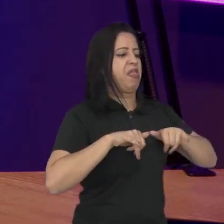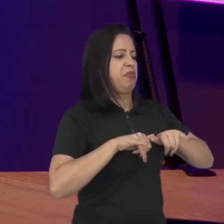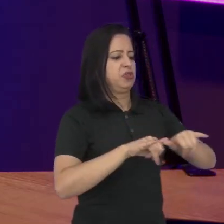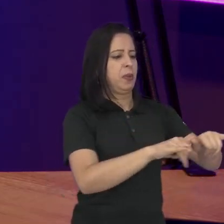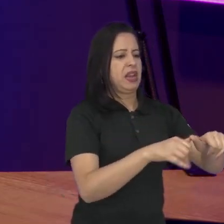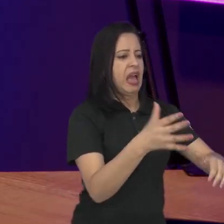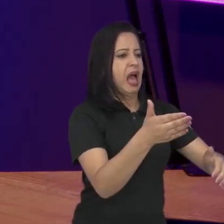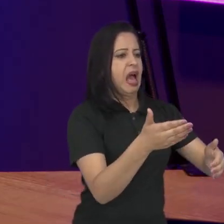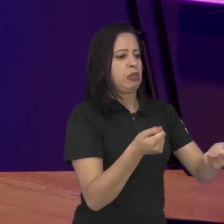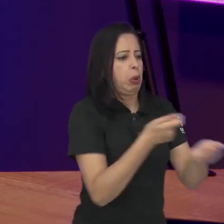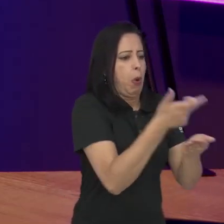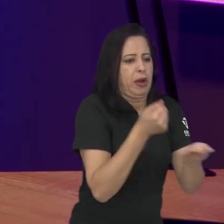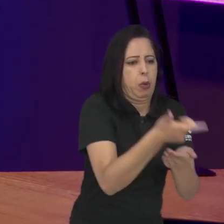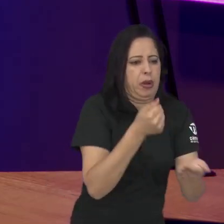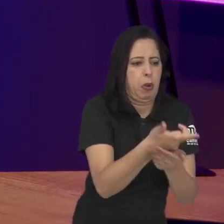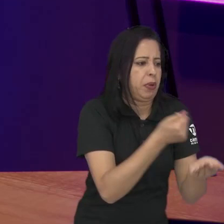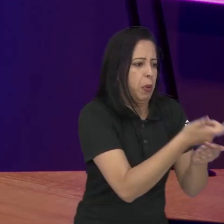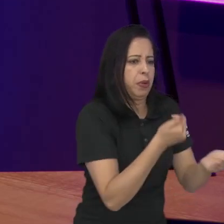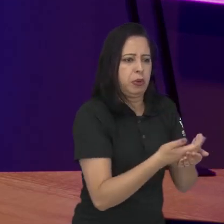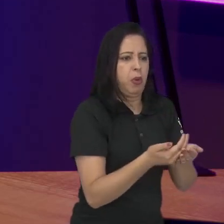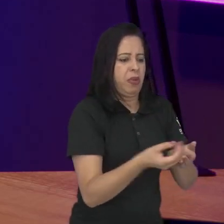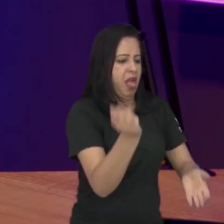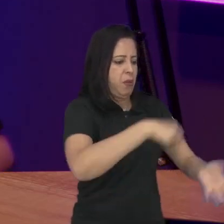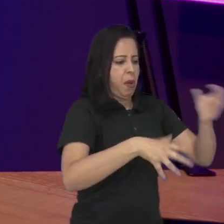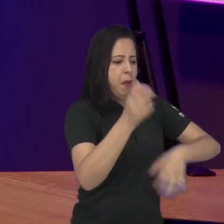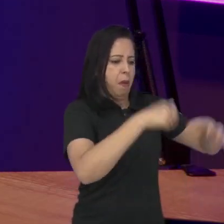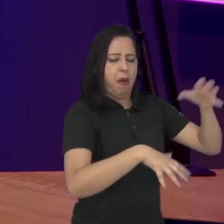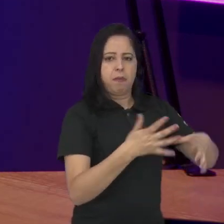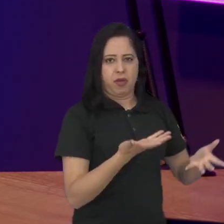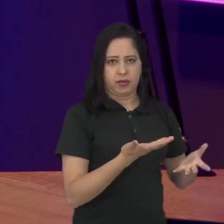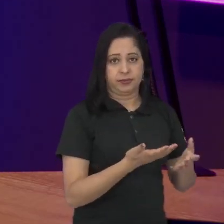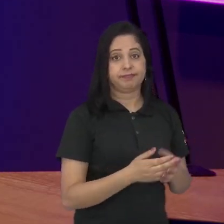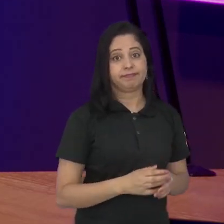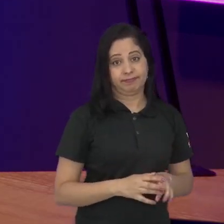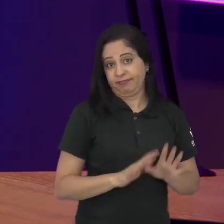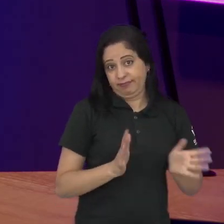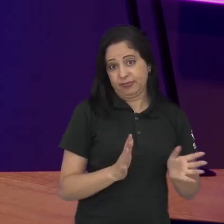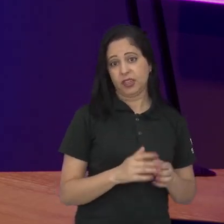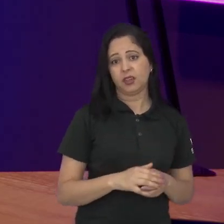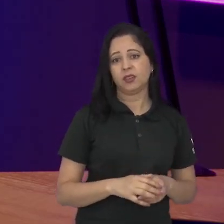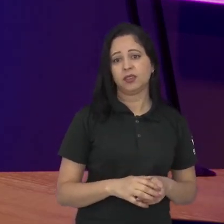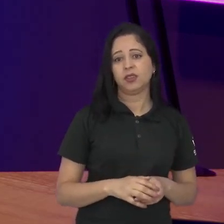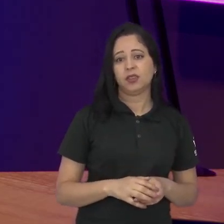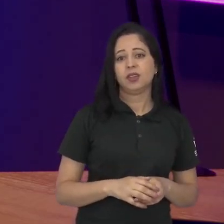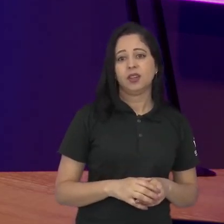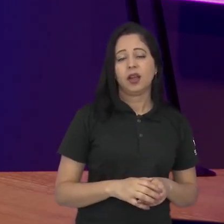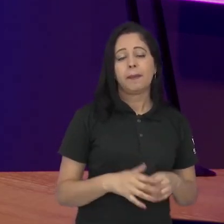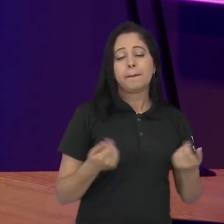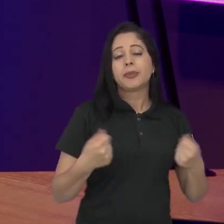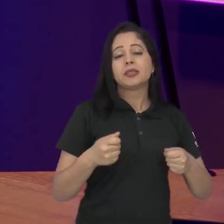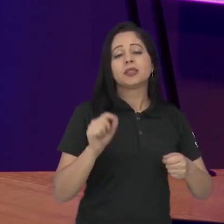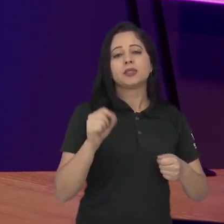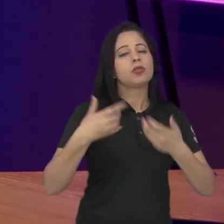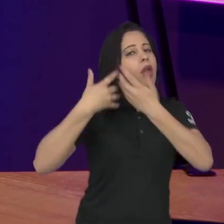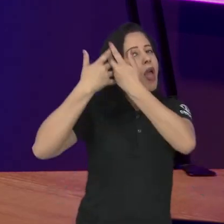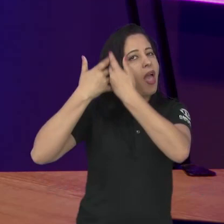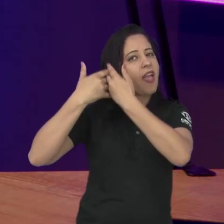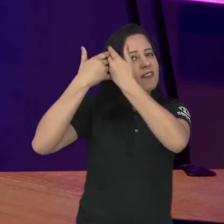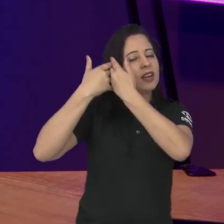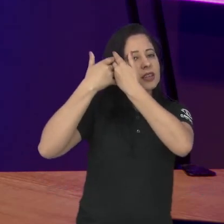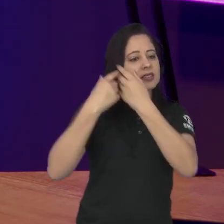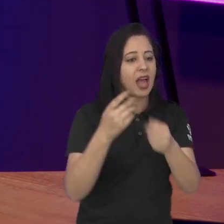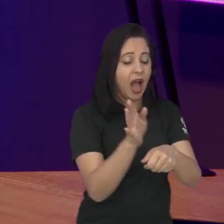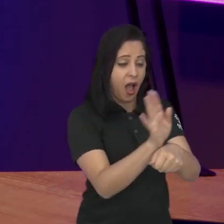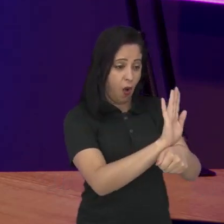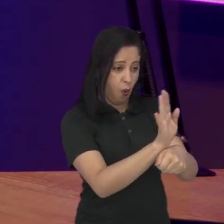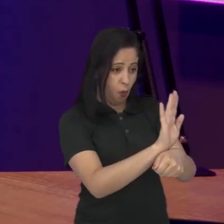pilha de papel higiênico no quarto. Então a gente teve essas questões. Mas eu acho que fica isso, né, essa mensagem de que